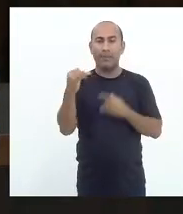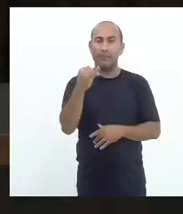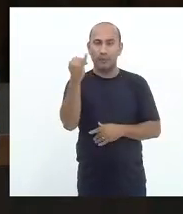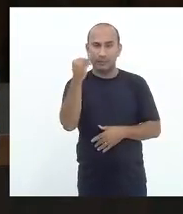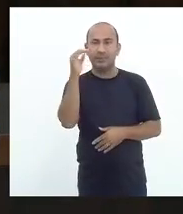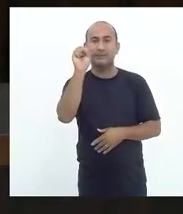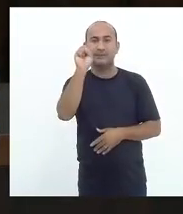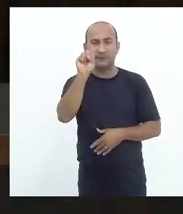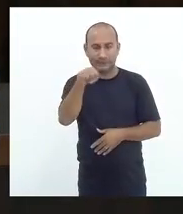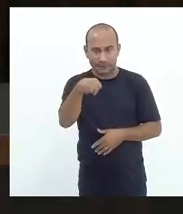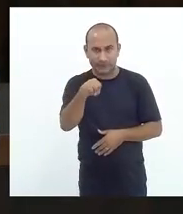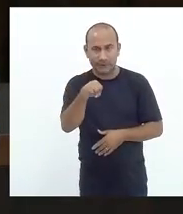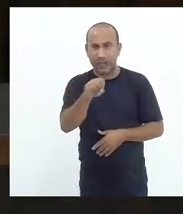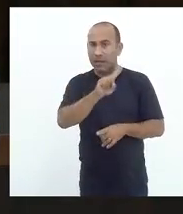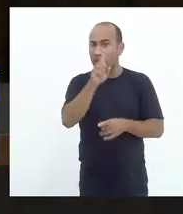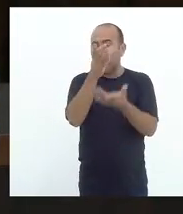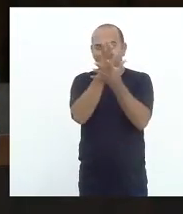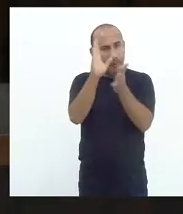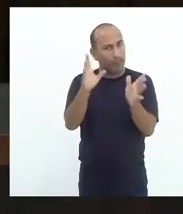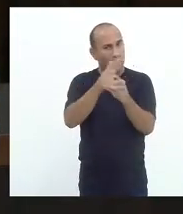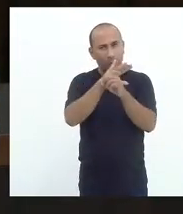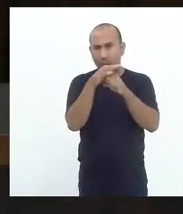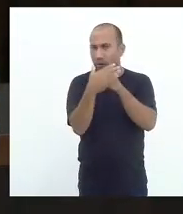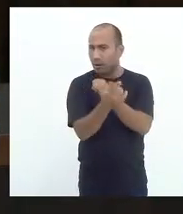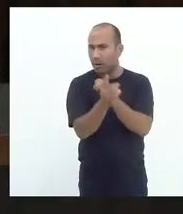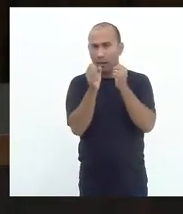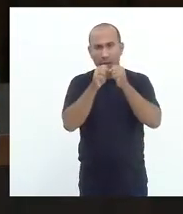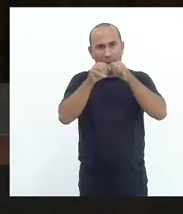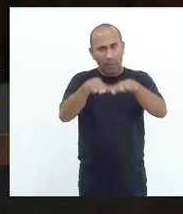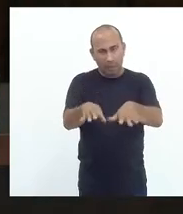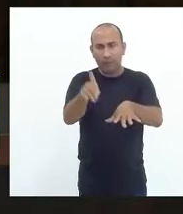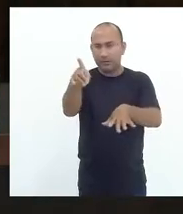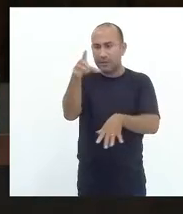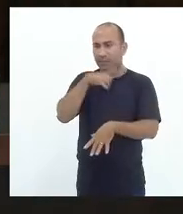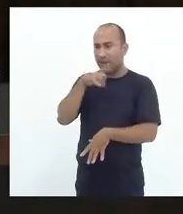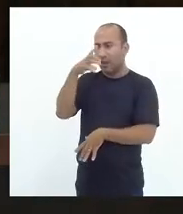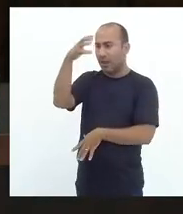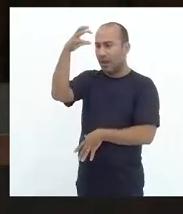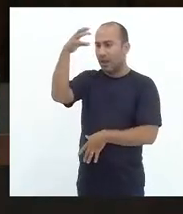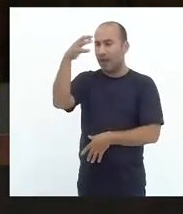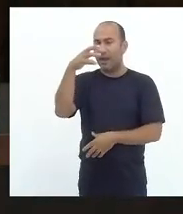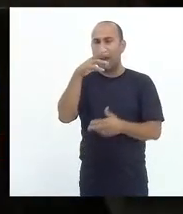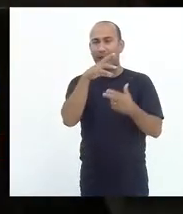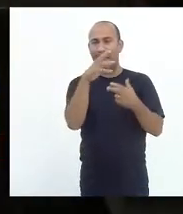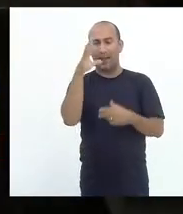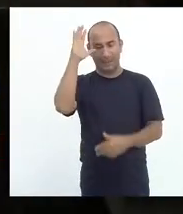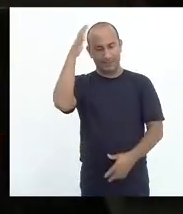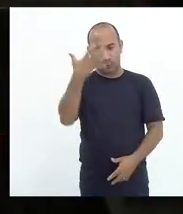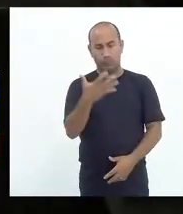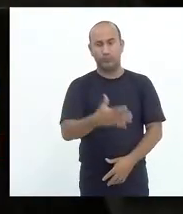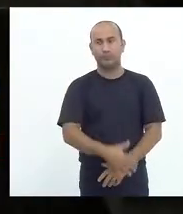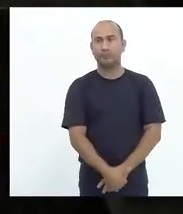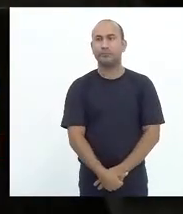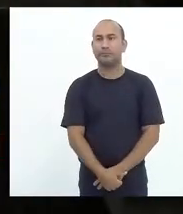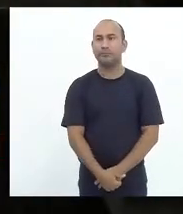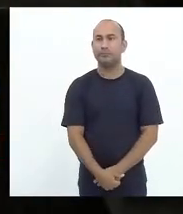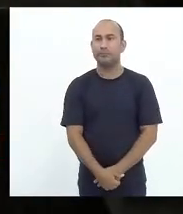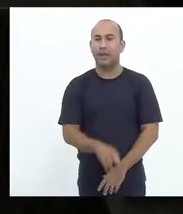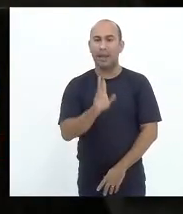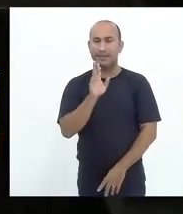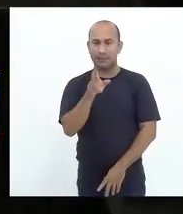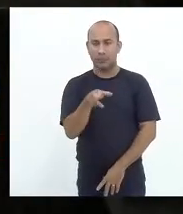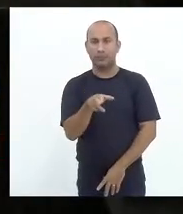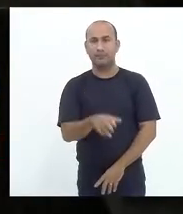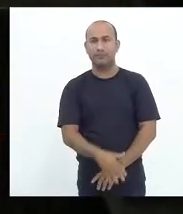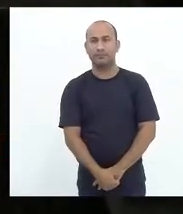fundamental. Não acabou ainda a pandemia. Exatamente. Vossa Excelência está coberto de razão. Muito obrigado. Obrigado, deputada enfermeira Regiane. Já concluo,